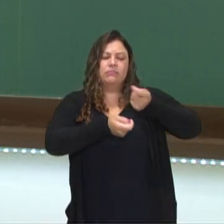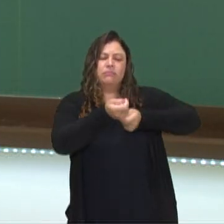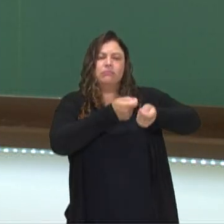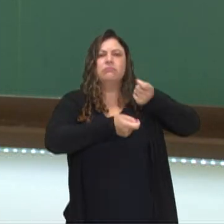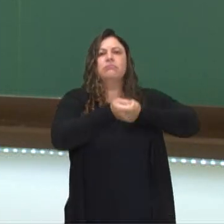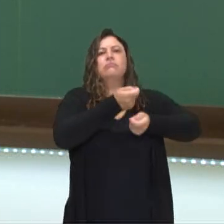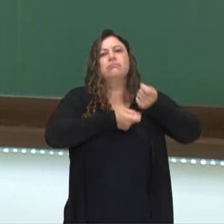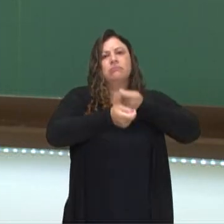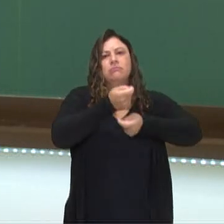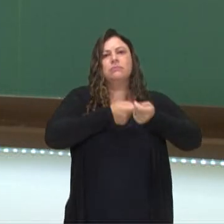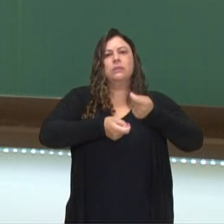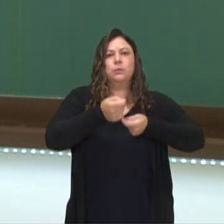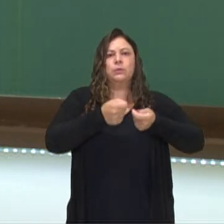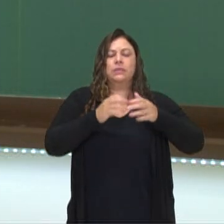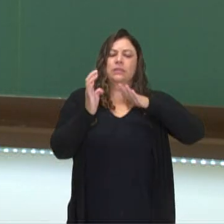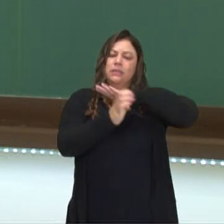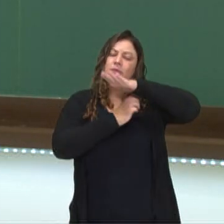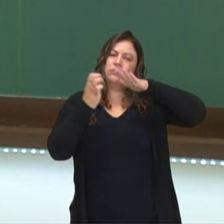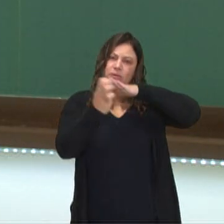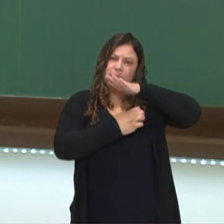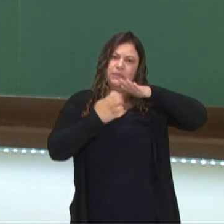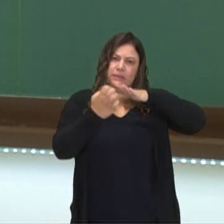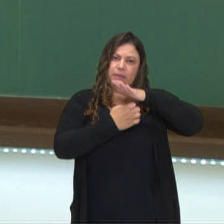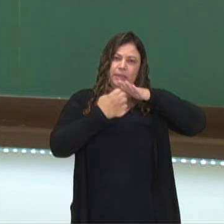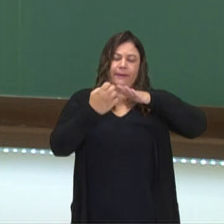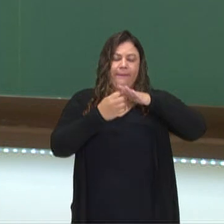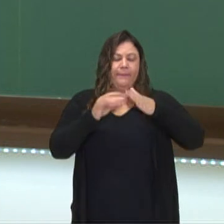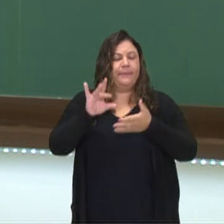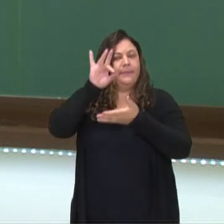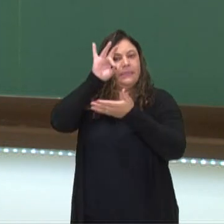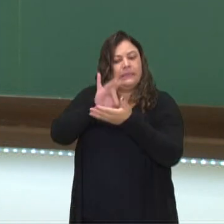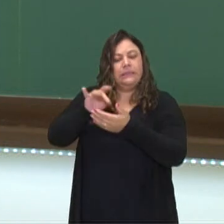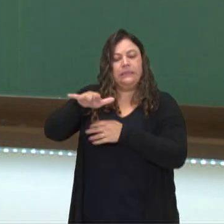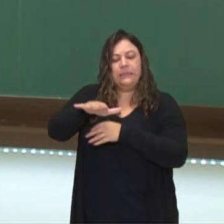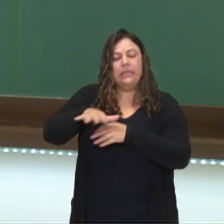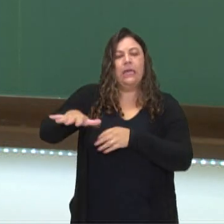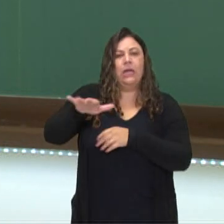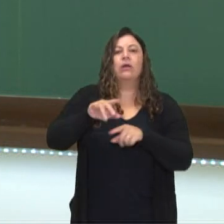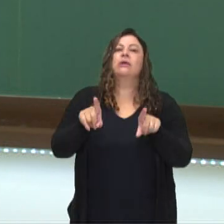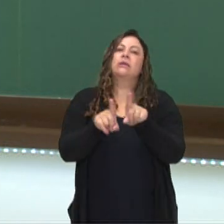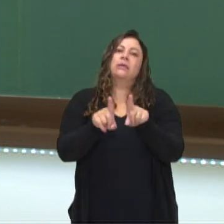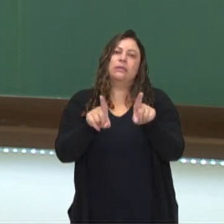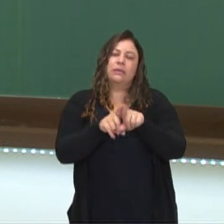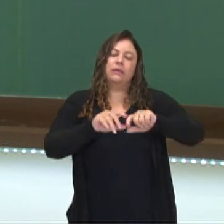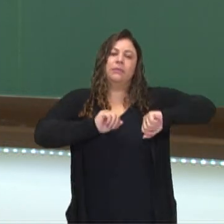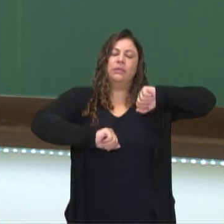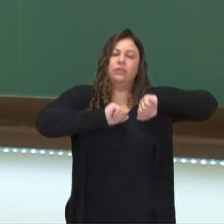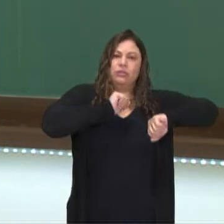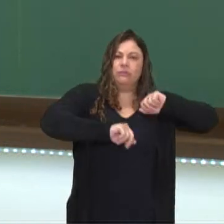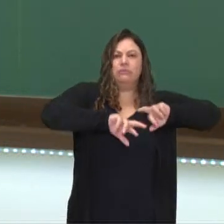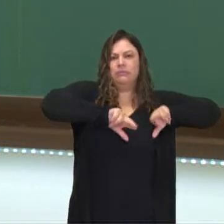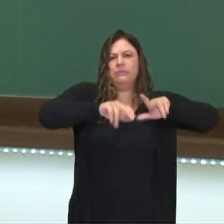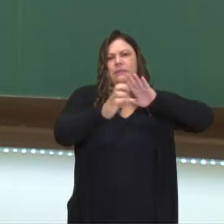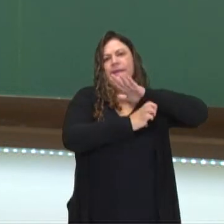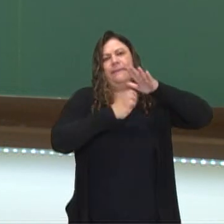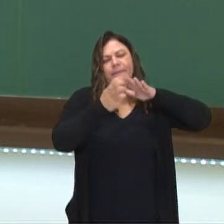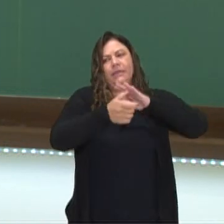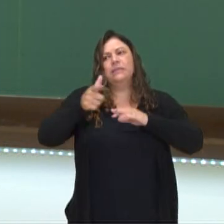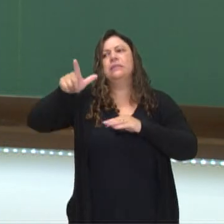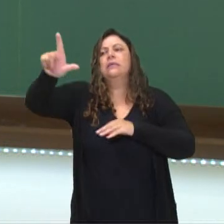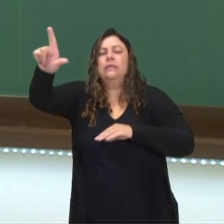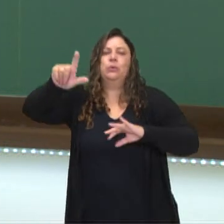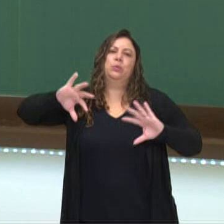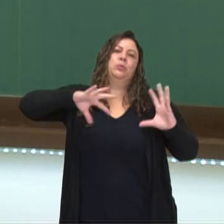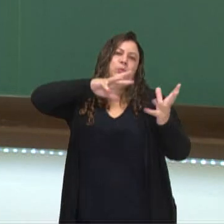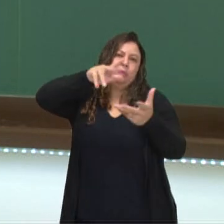financeiras tanto das empresas que estão estabelecidas no seu território, quanto de empresas que estão estabelecidas em outras partes